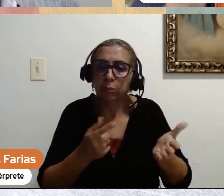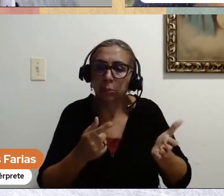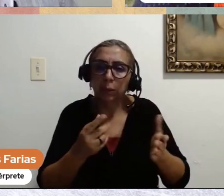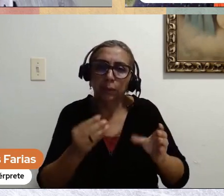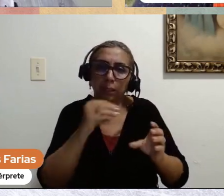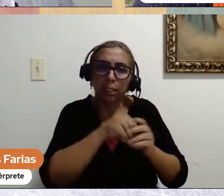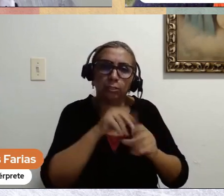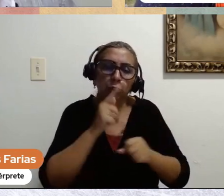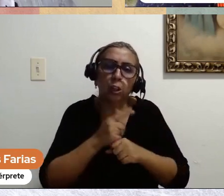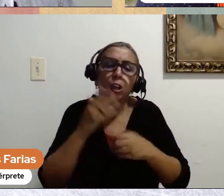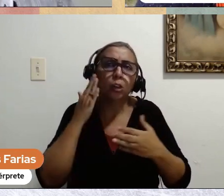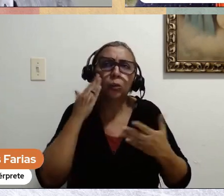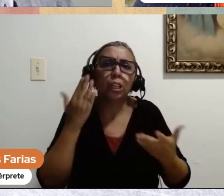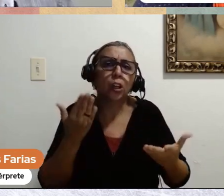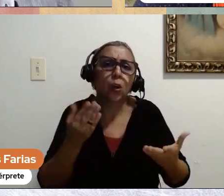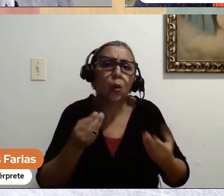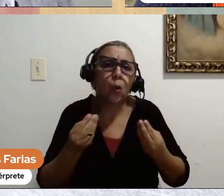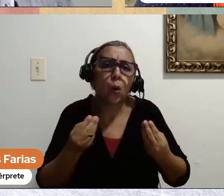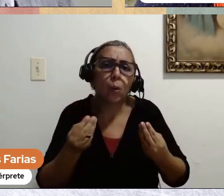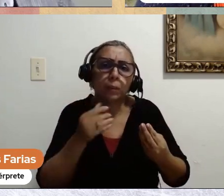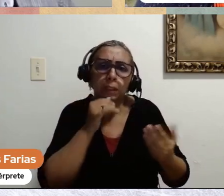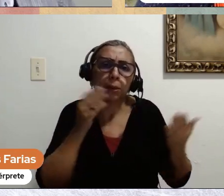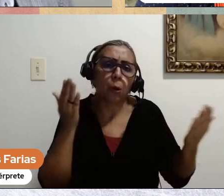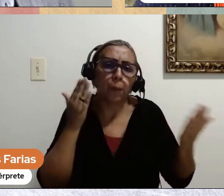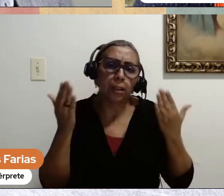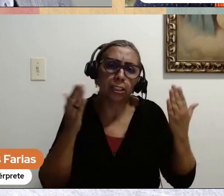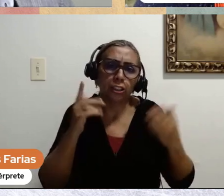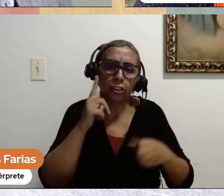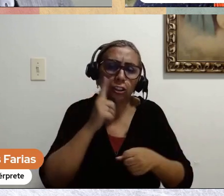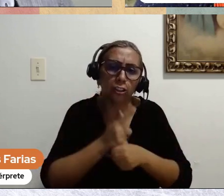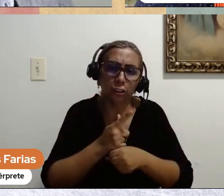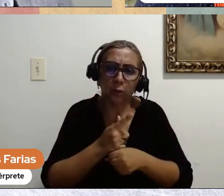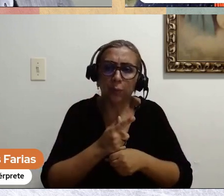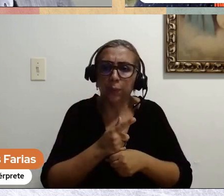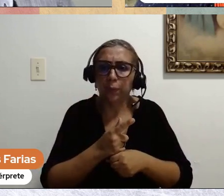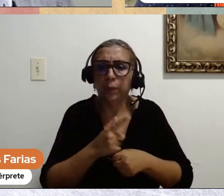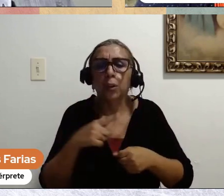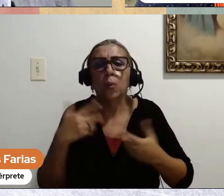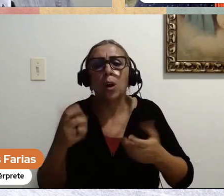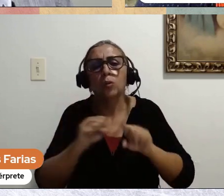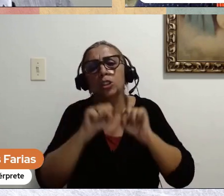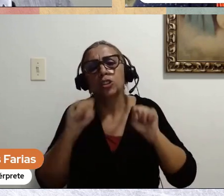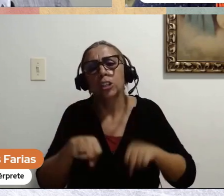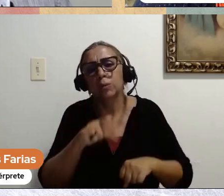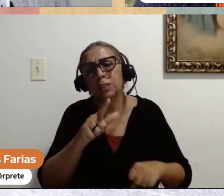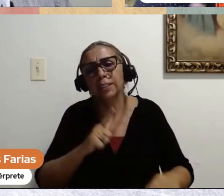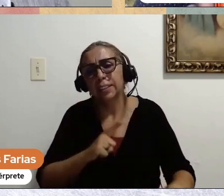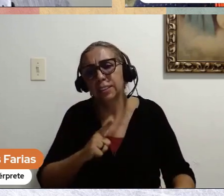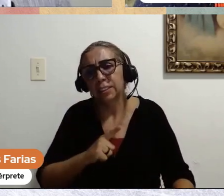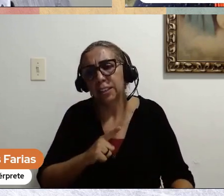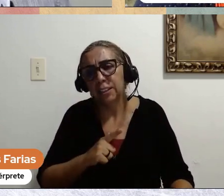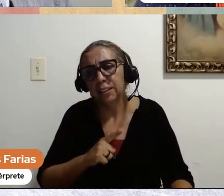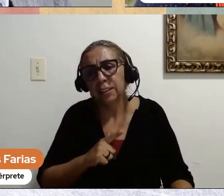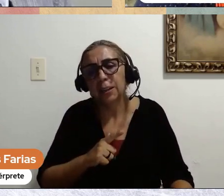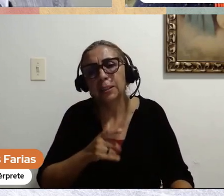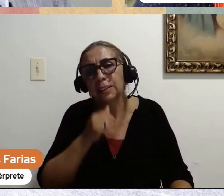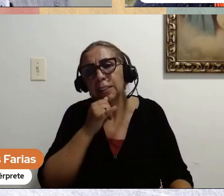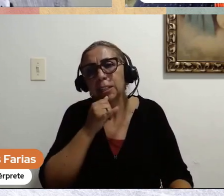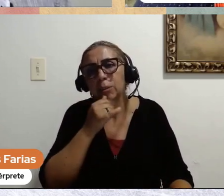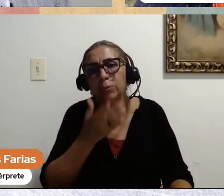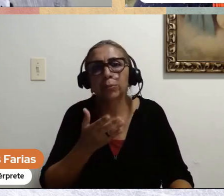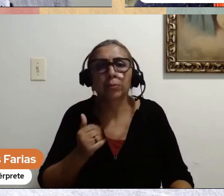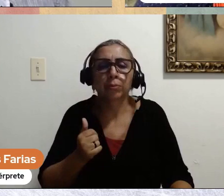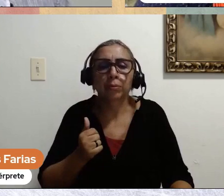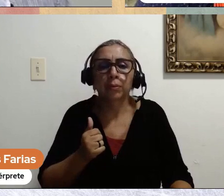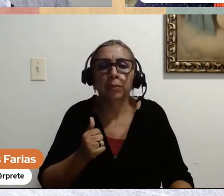Eu não sei qual é, fazendo uma comparação com a gestão bibliográfica, eu não sei qual o sistema que você tem aí, mas vamos dizer que